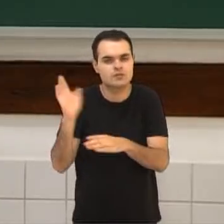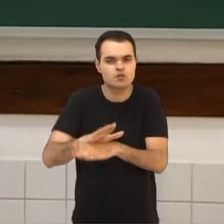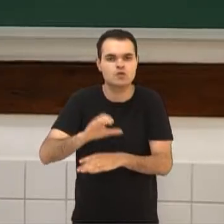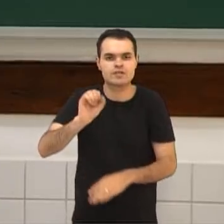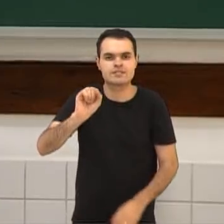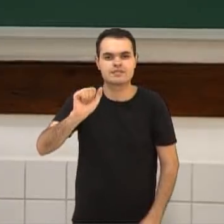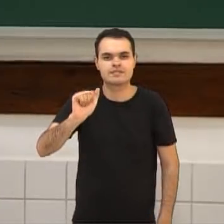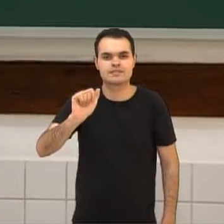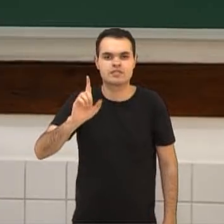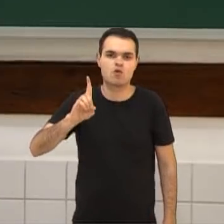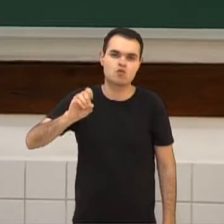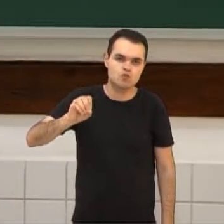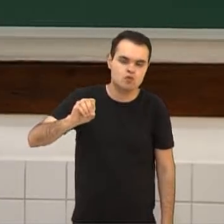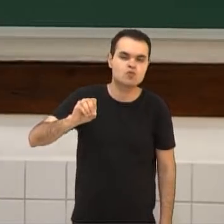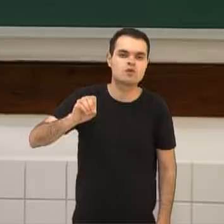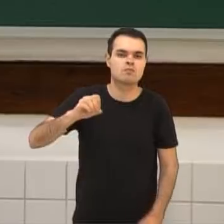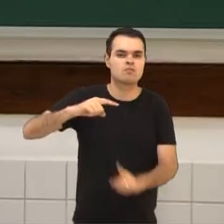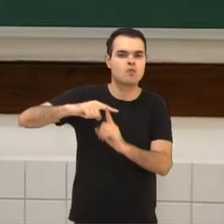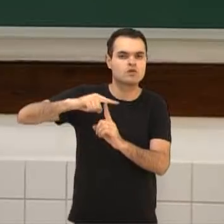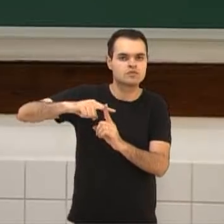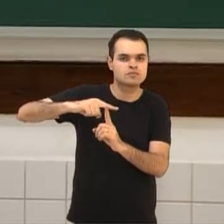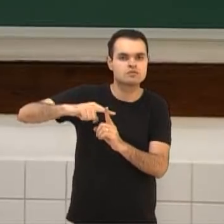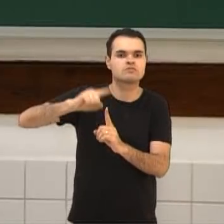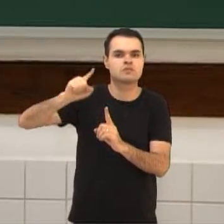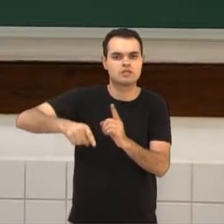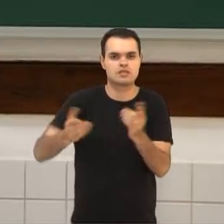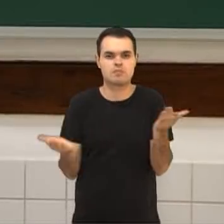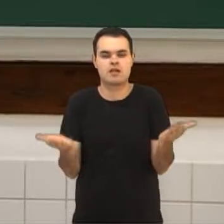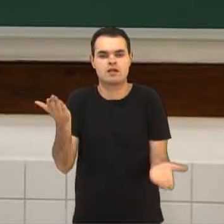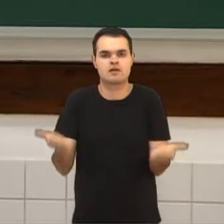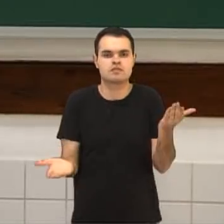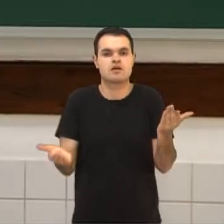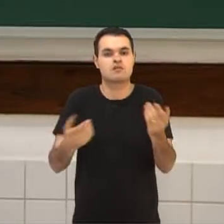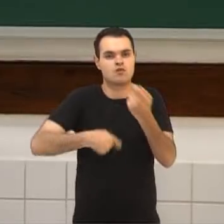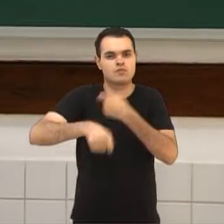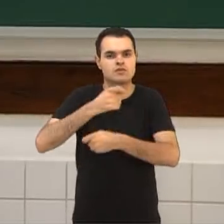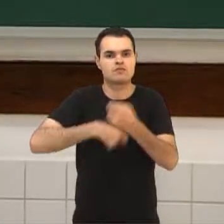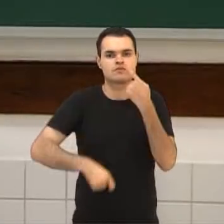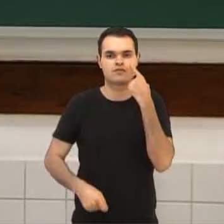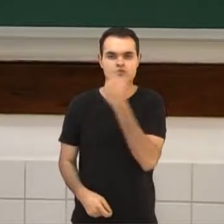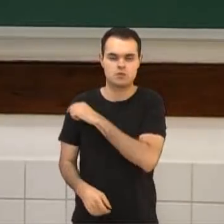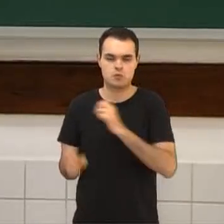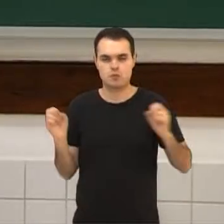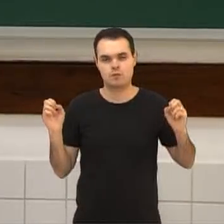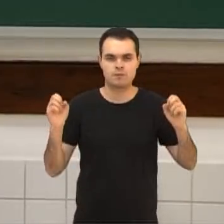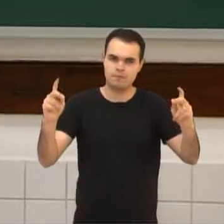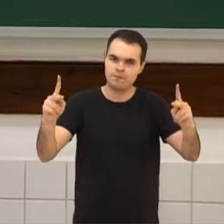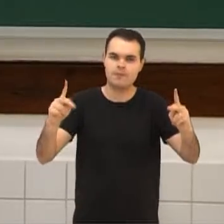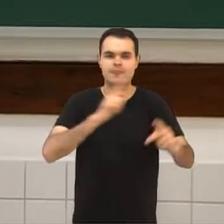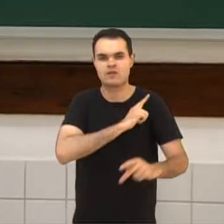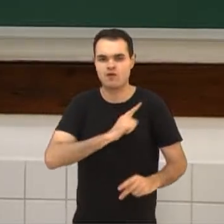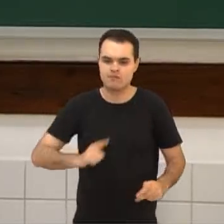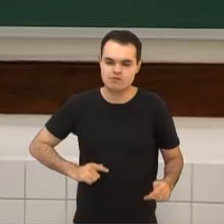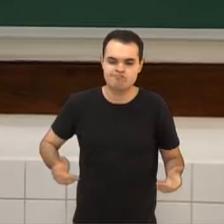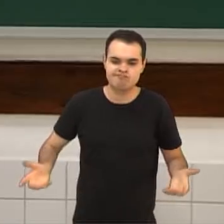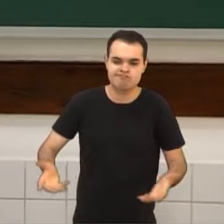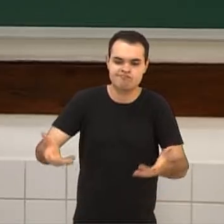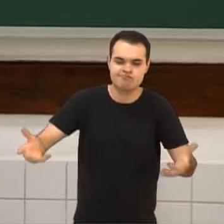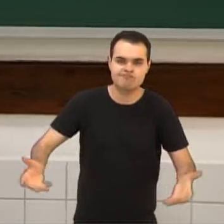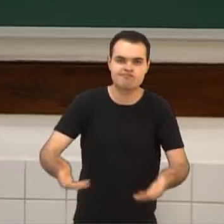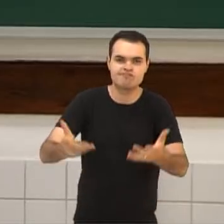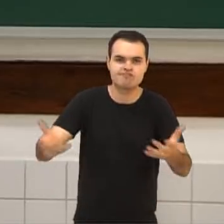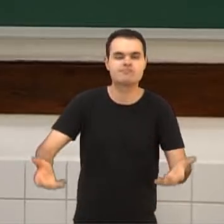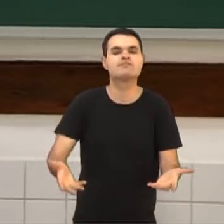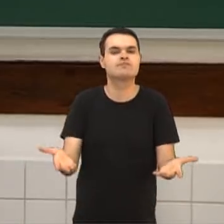saldos positivos obtidos ali na balança comercial, como você viu na tabela, ok? Ações do governo aí desse